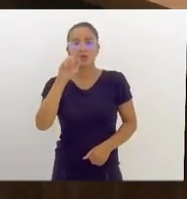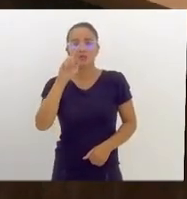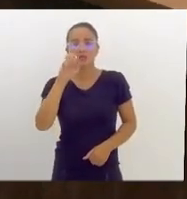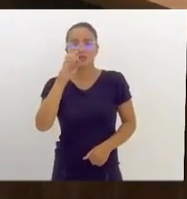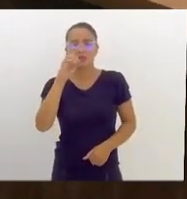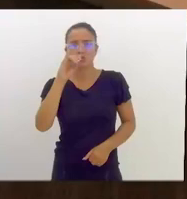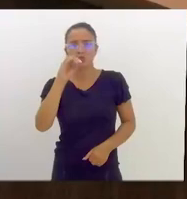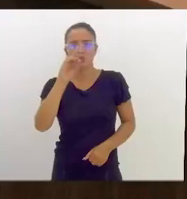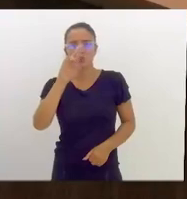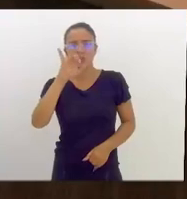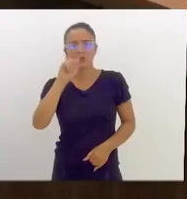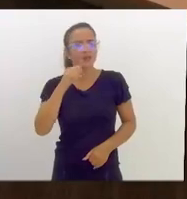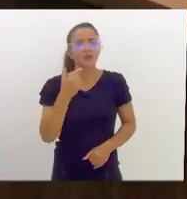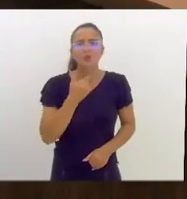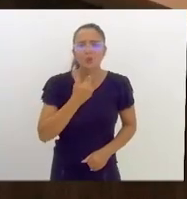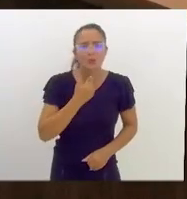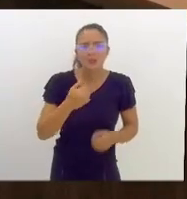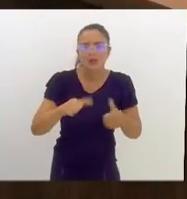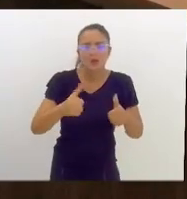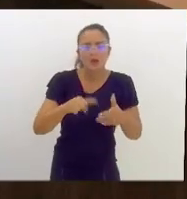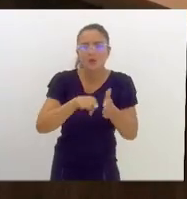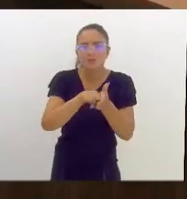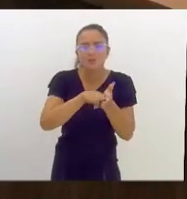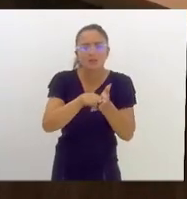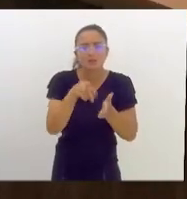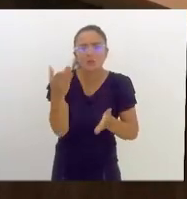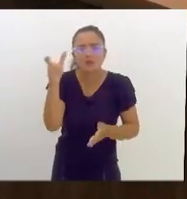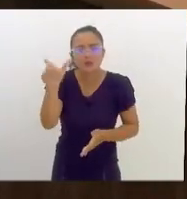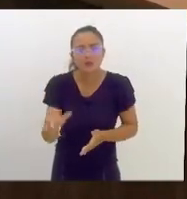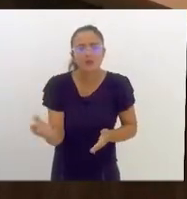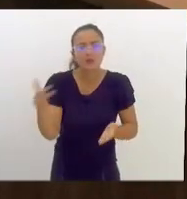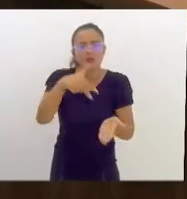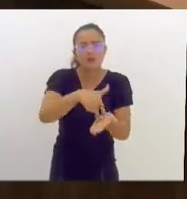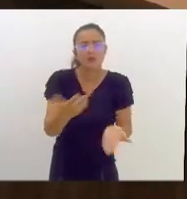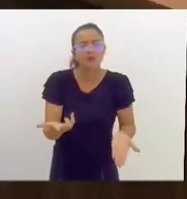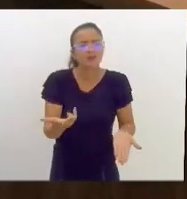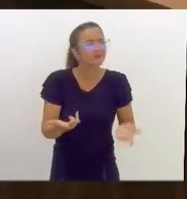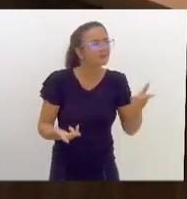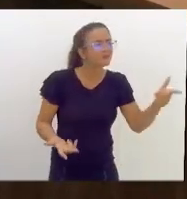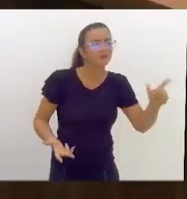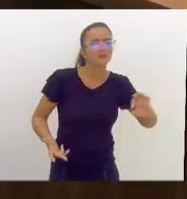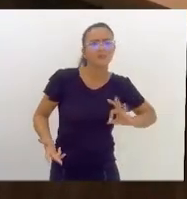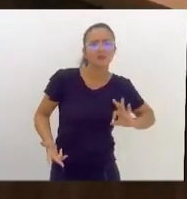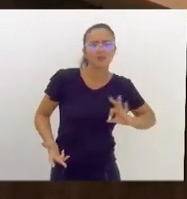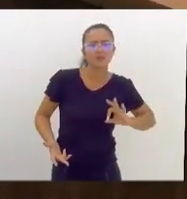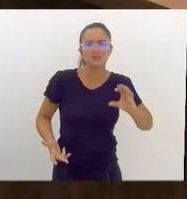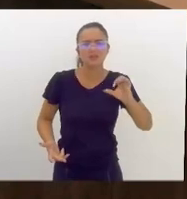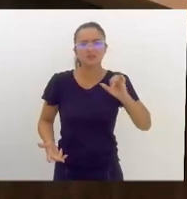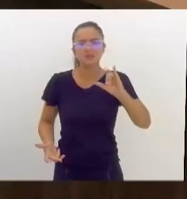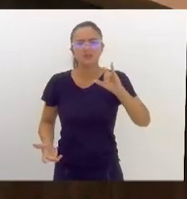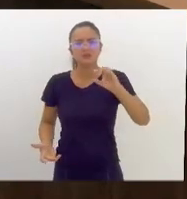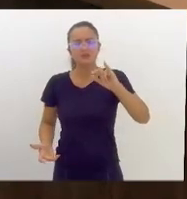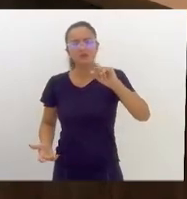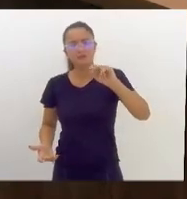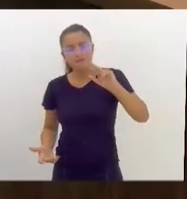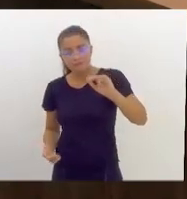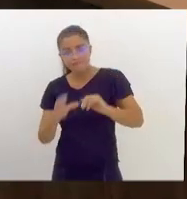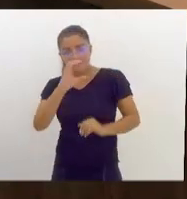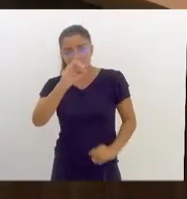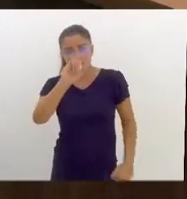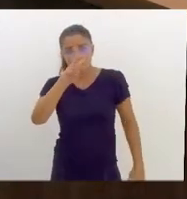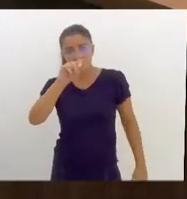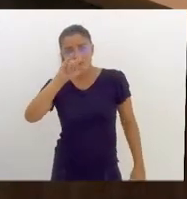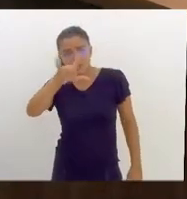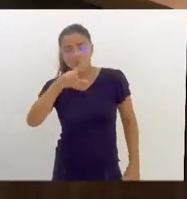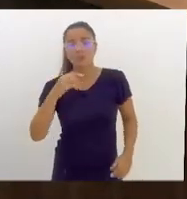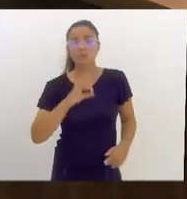Então, nós temos a Polícia Civil, a corregedoria da Polícia Civil é ocupada por um delegado. A corregedoria